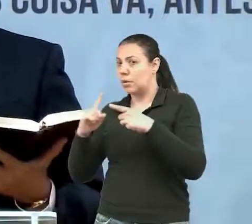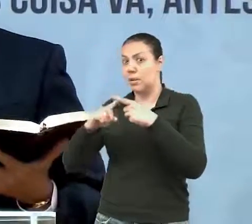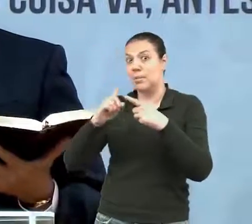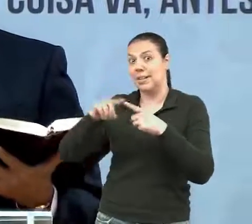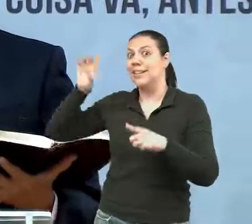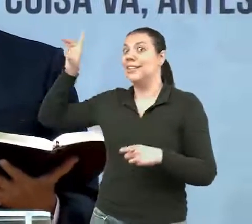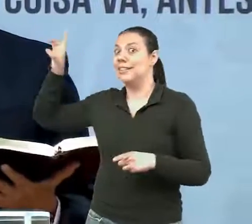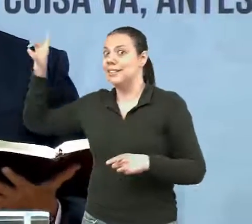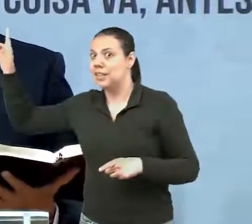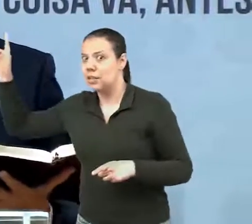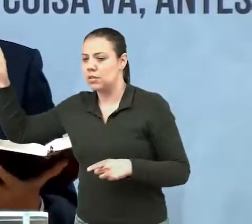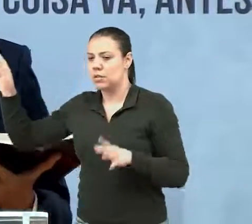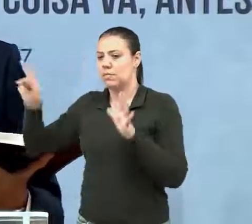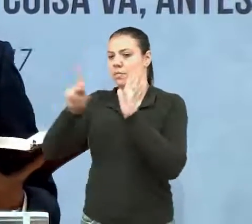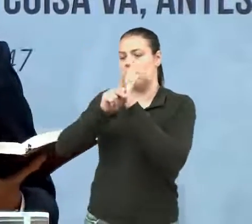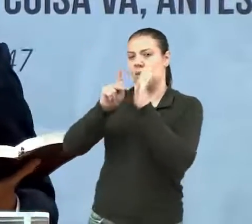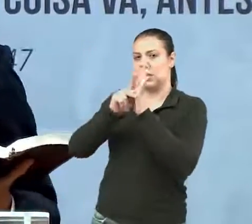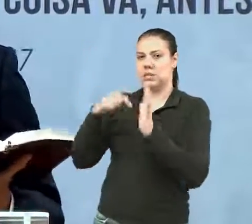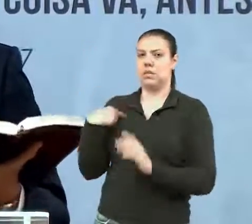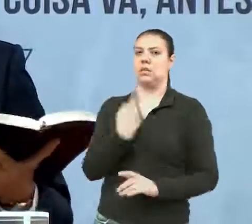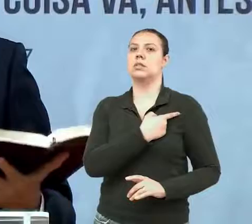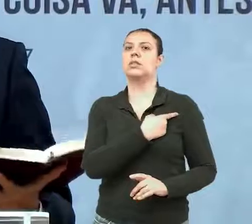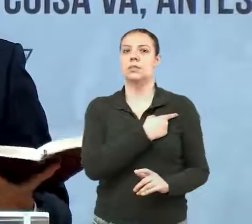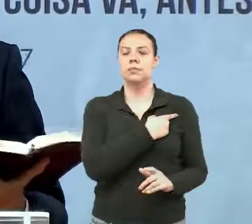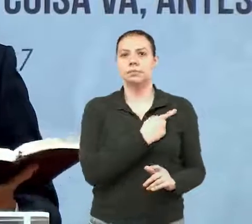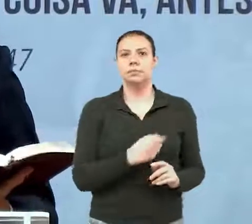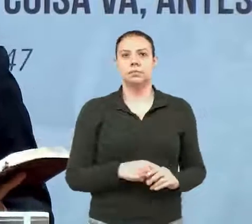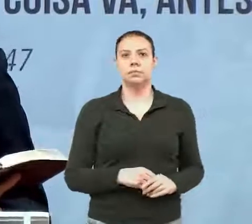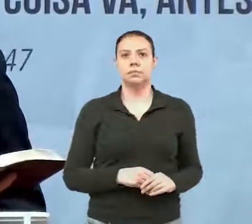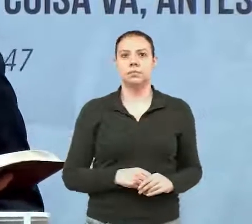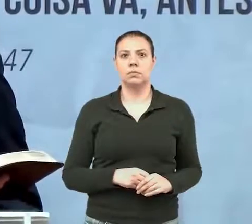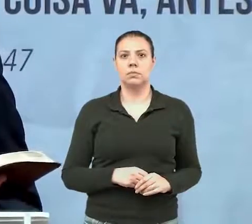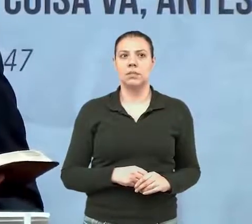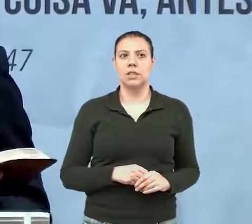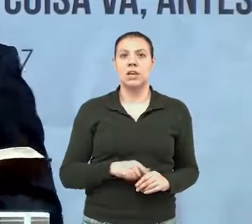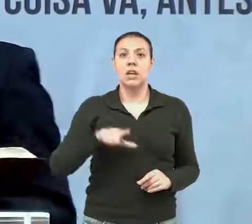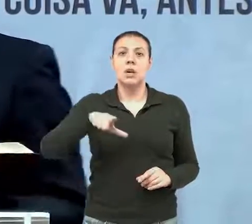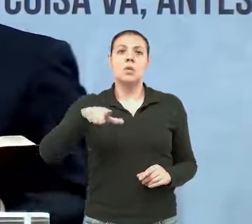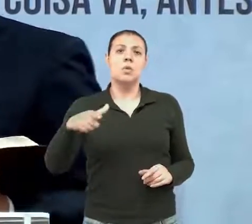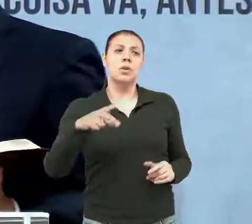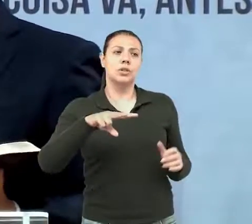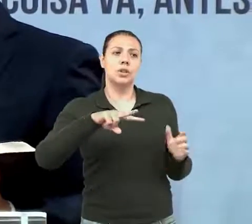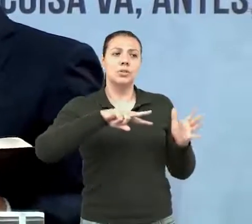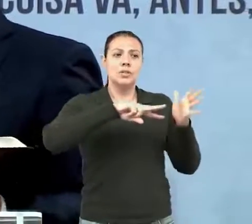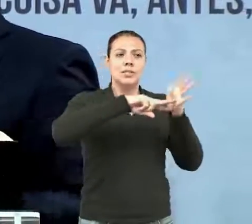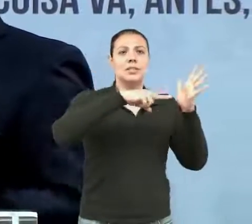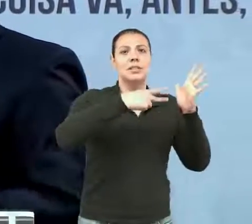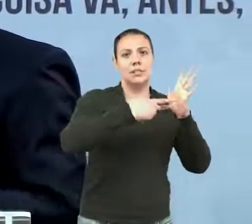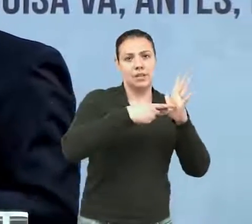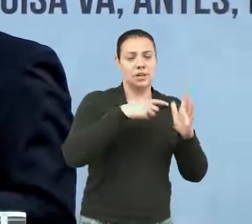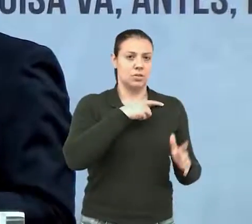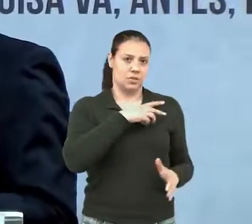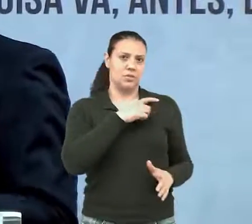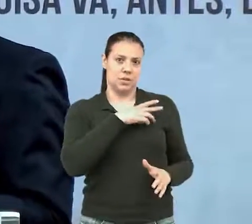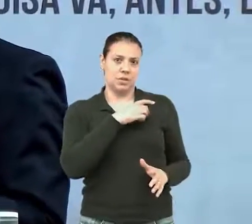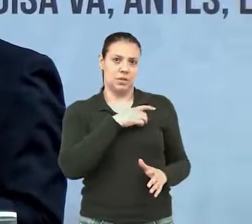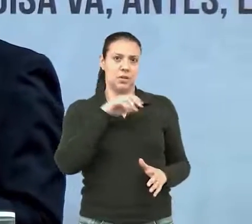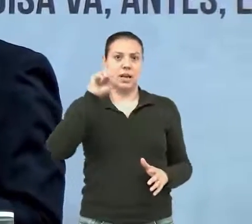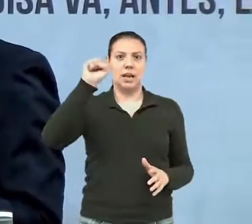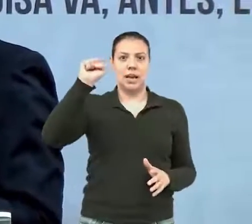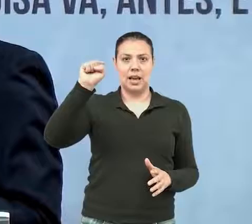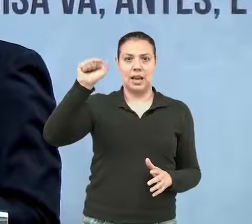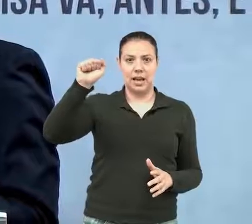palavra assombrar aqui é uma outra expressão para o medo. É olhar para uma situação,